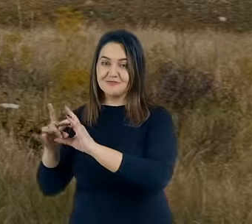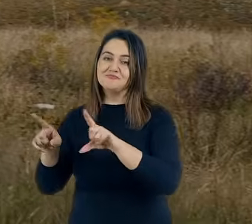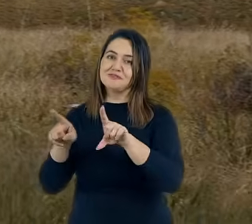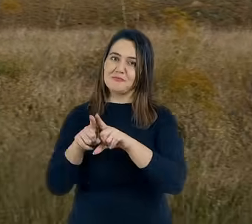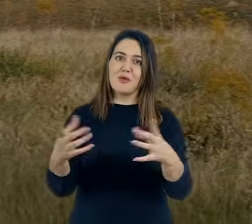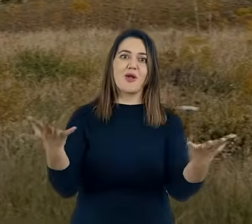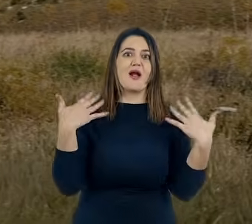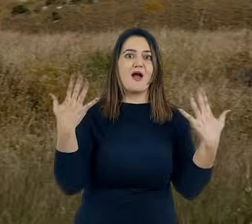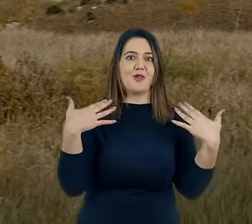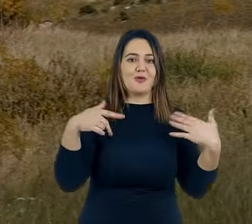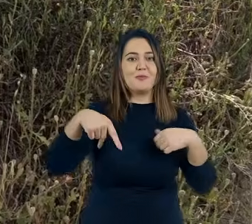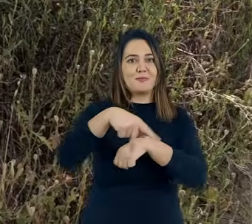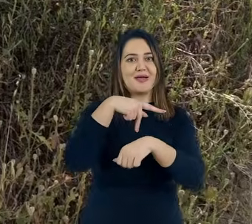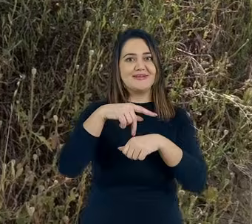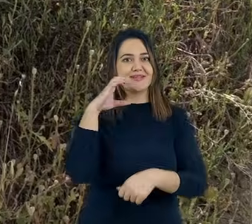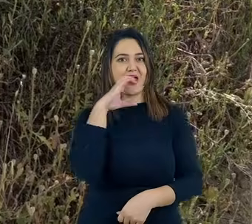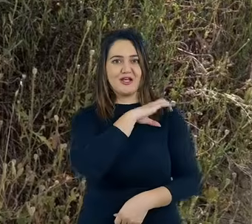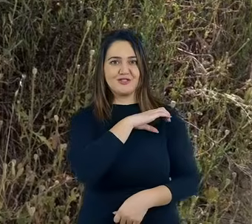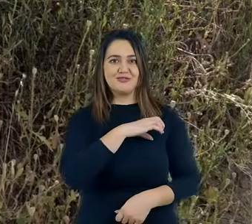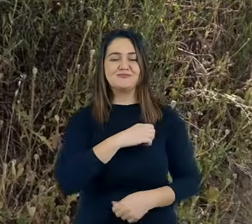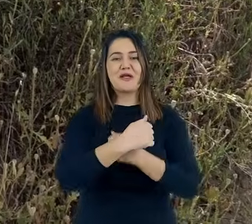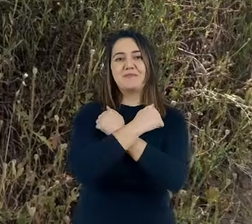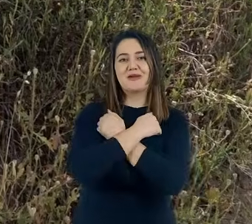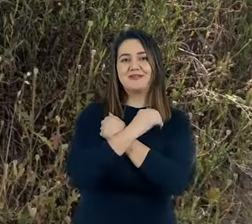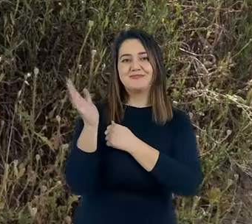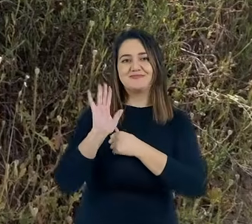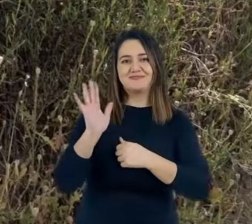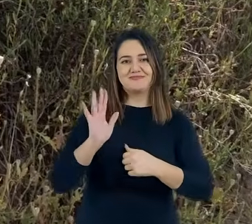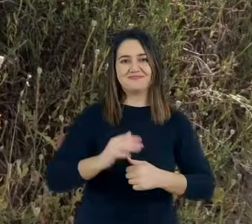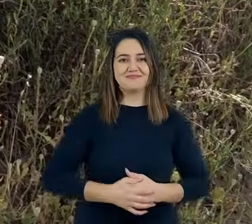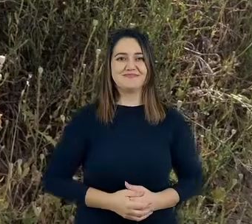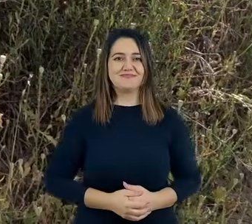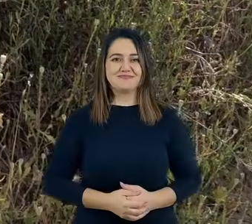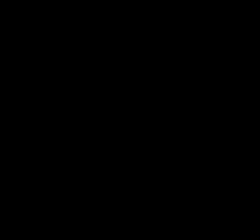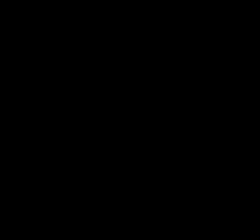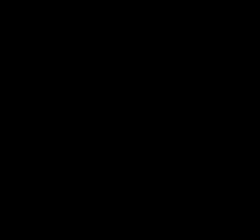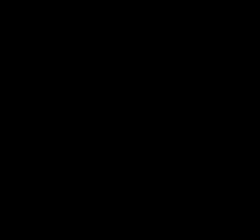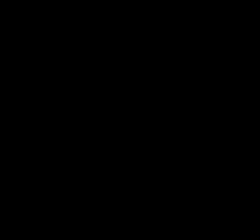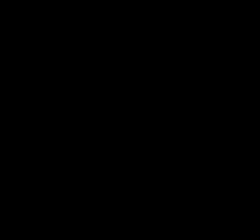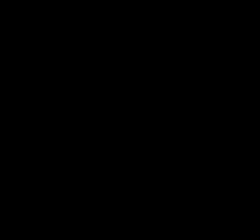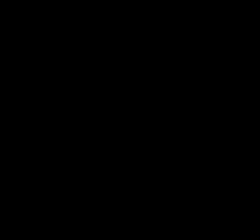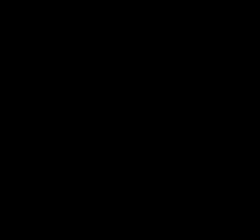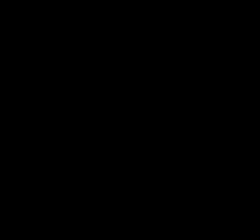e o calor do Oriente Médio. Um abraço e até o nosso próximo encontro. Tchau, tchau.